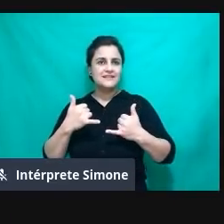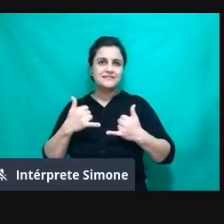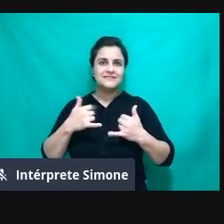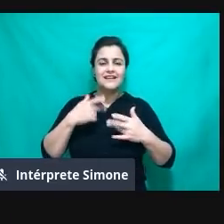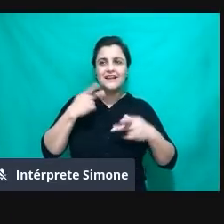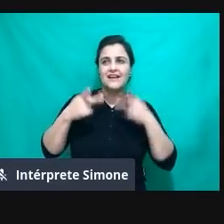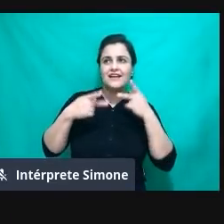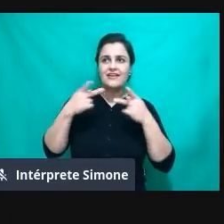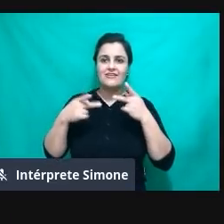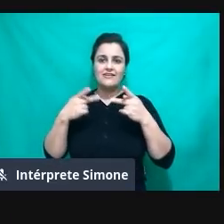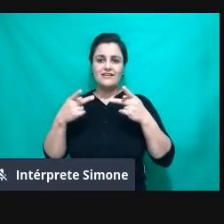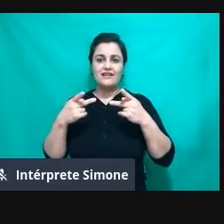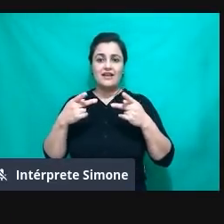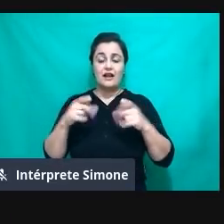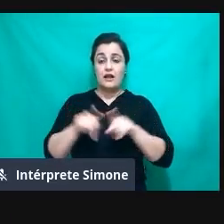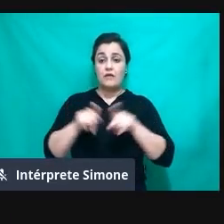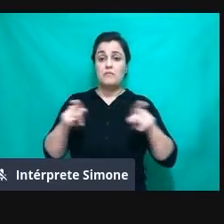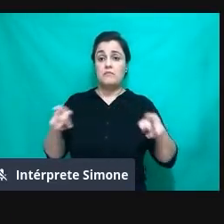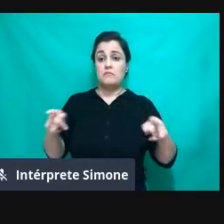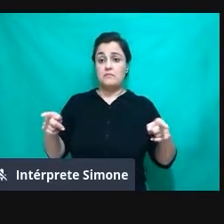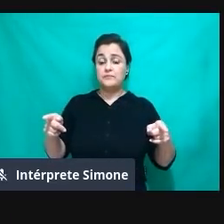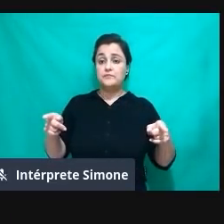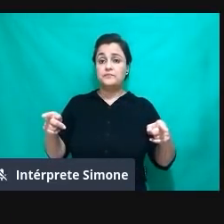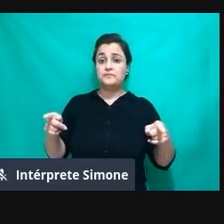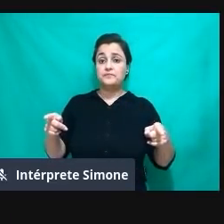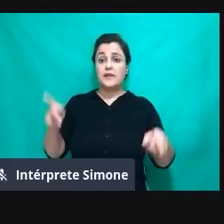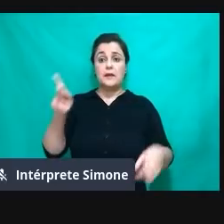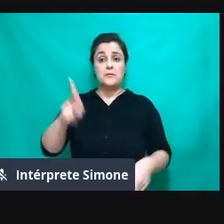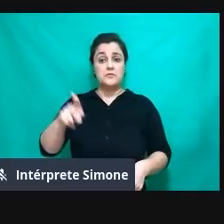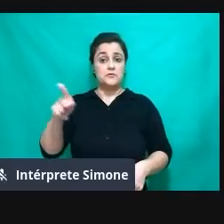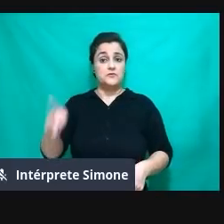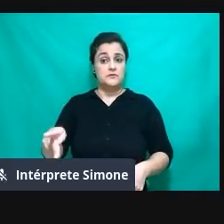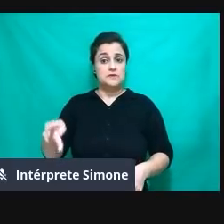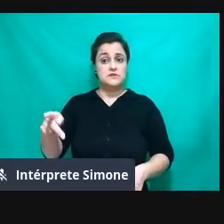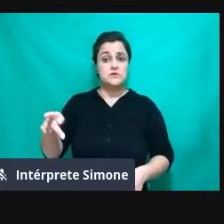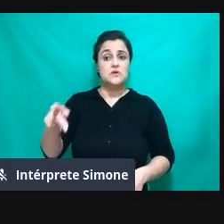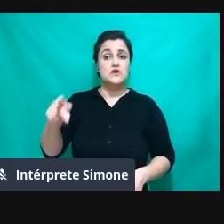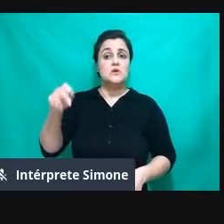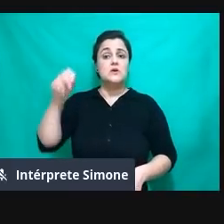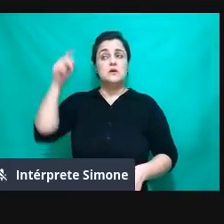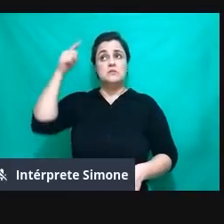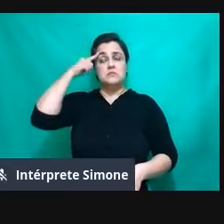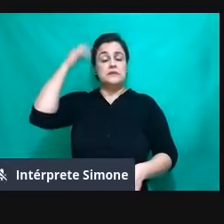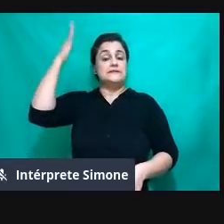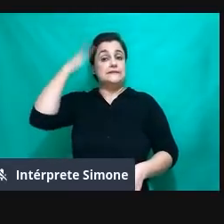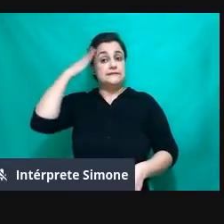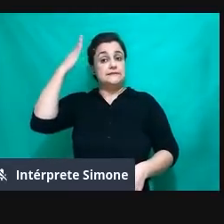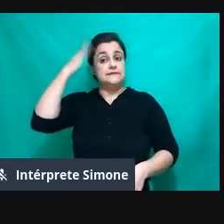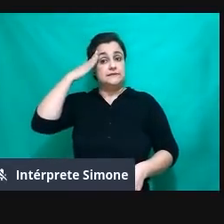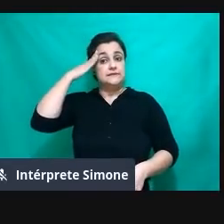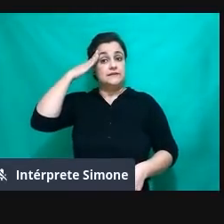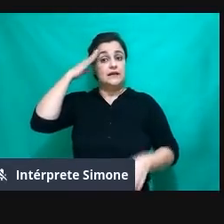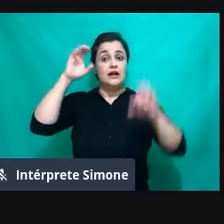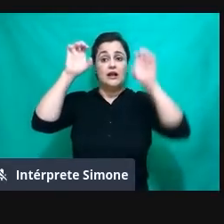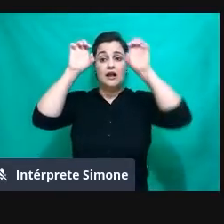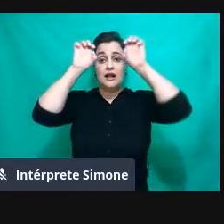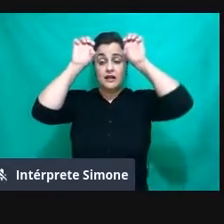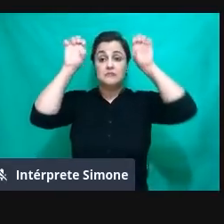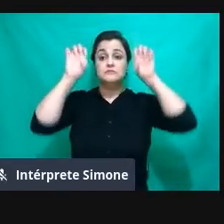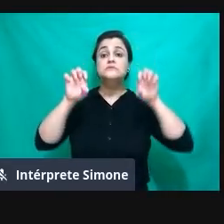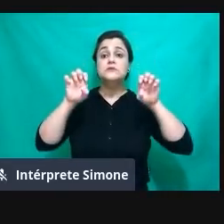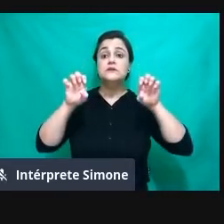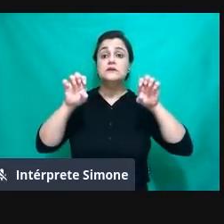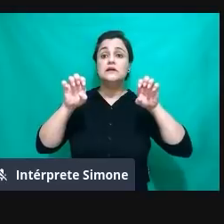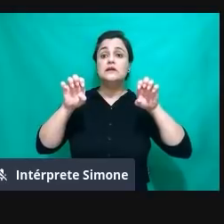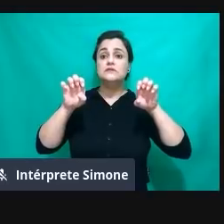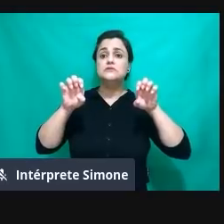mas também eu preciso pensar que eu sou professora, então eu preciso ter ética, é necessário ter ética no momento